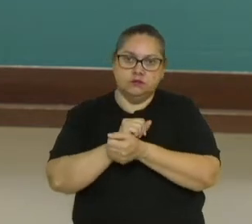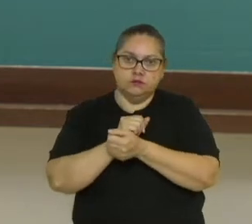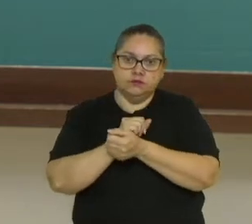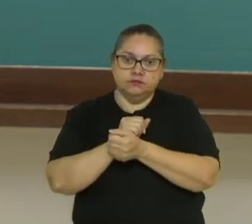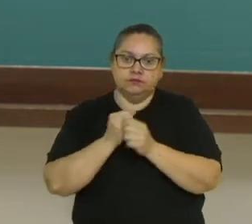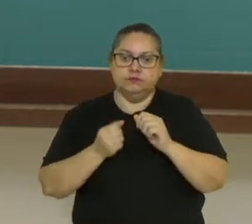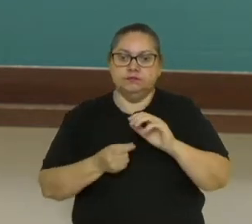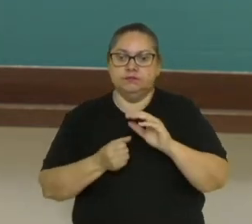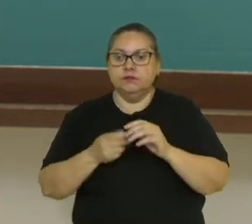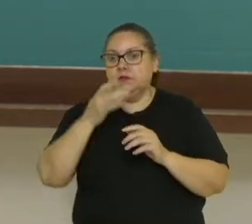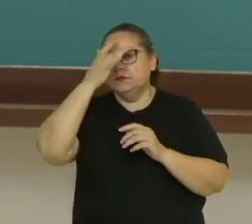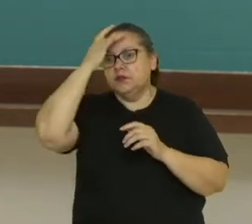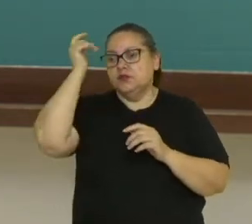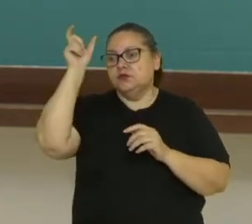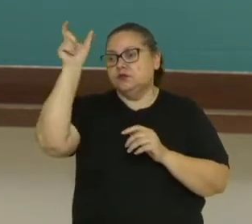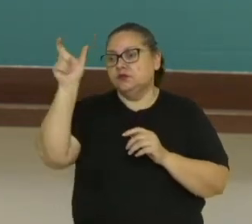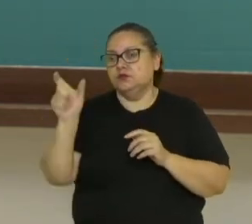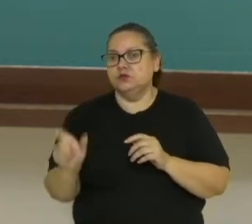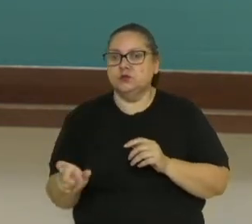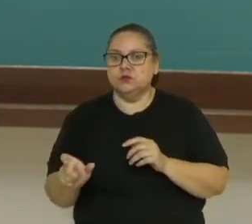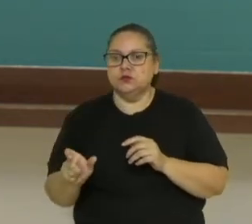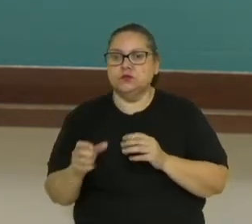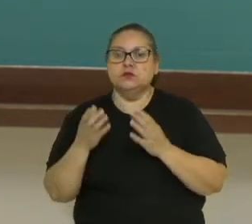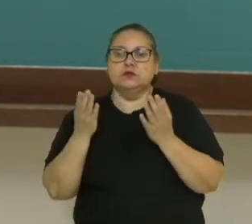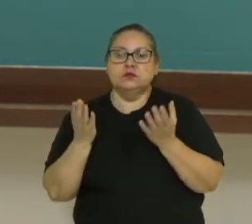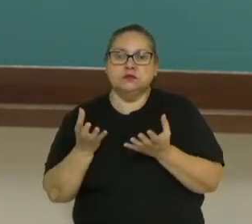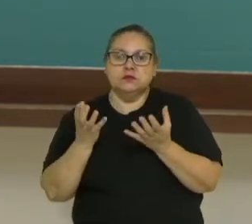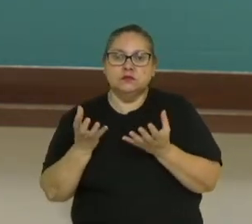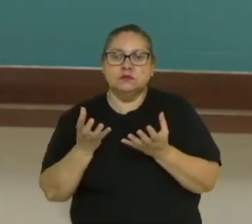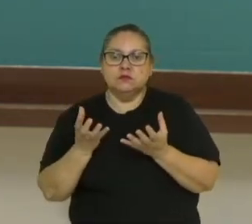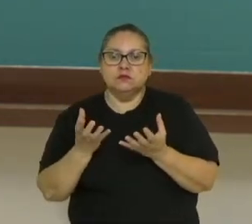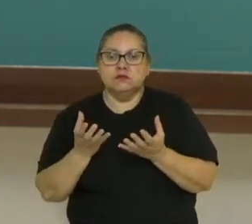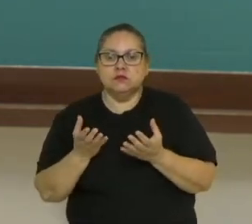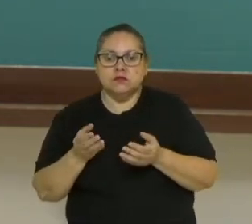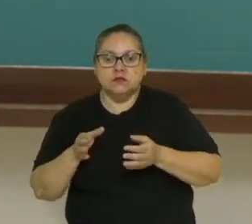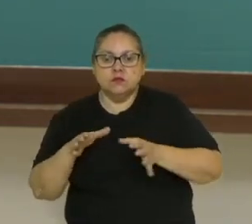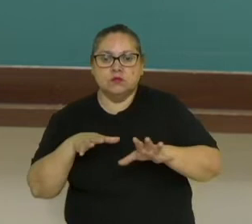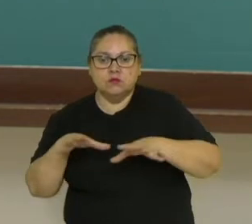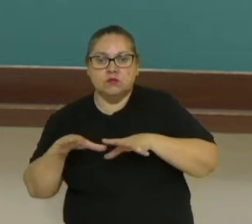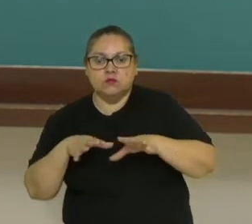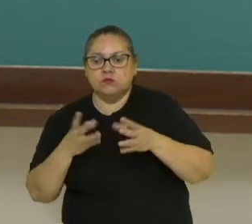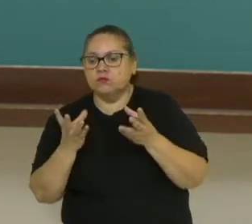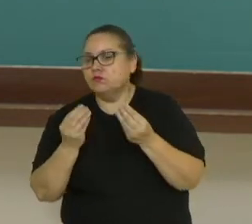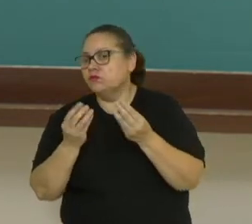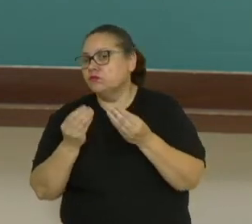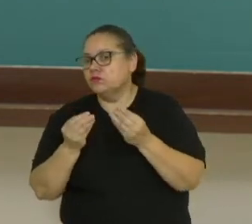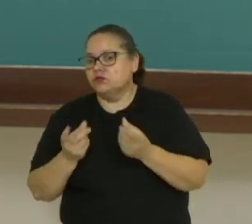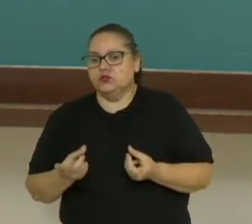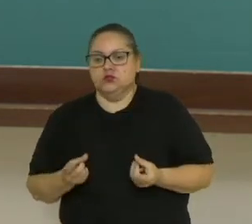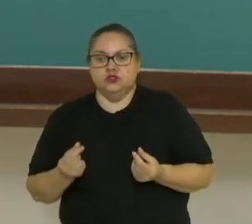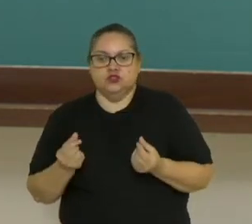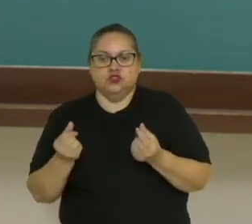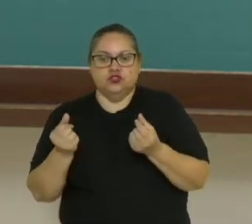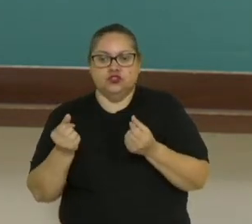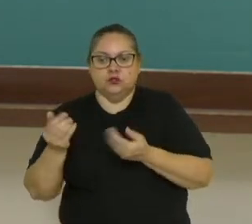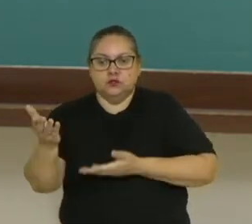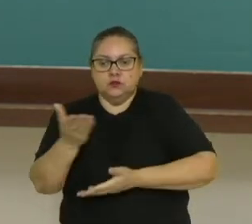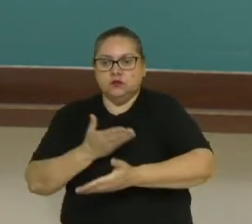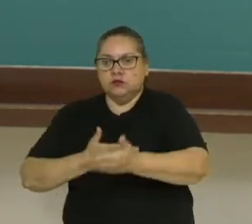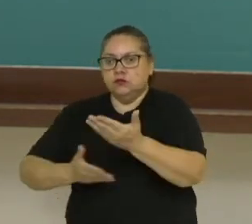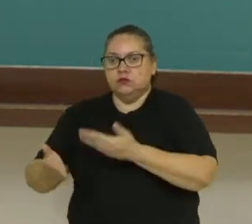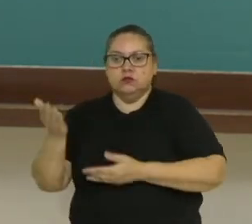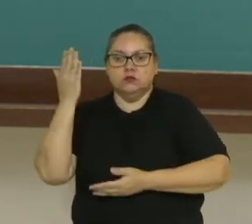eram pessoas. E querendo ou não, isso movimentou muito dinheiro no passado